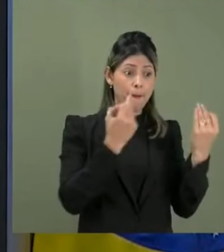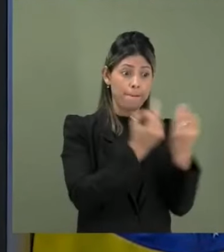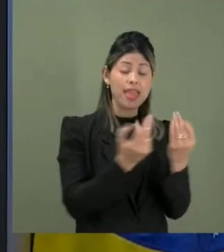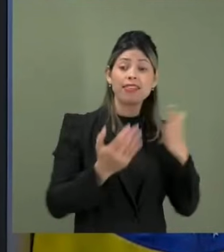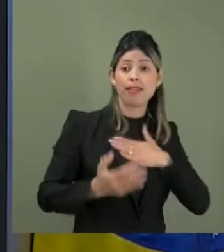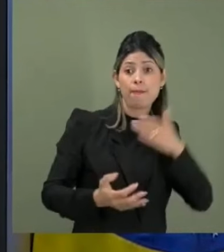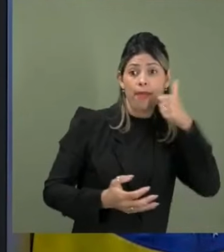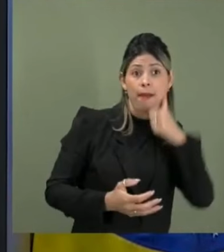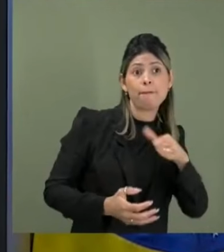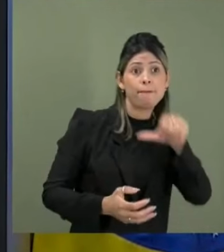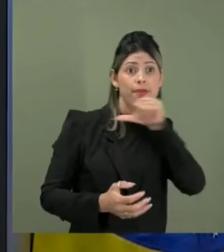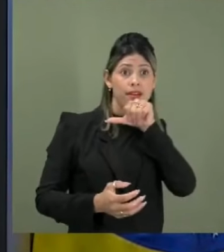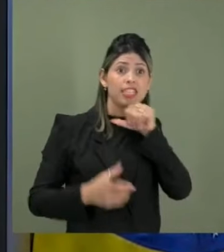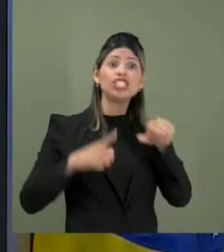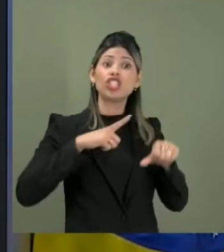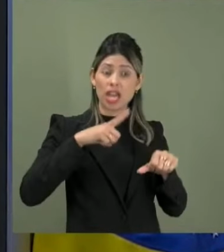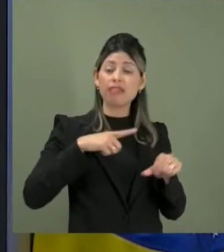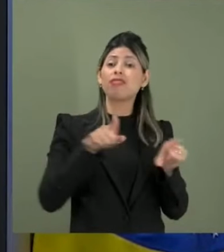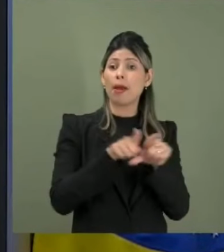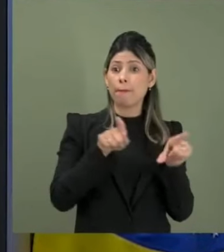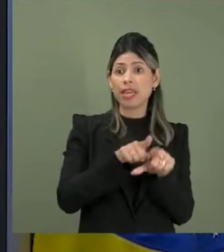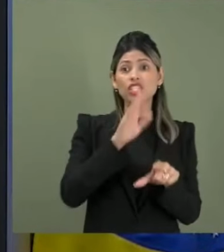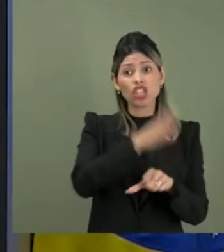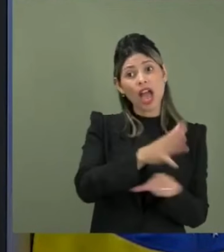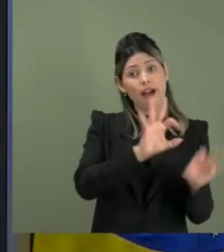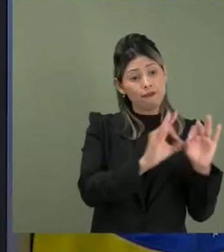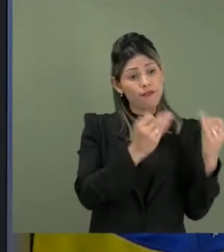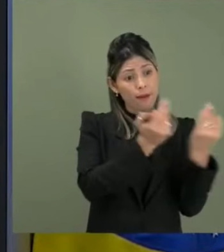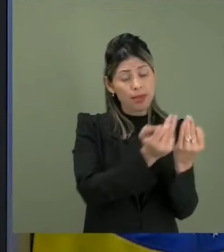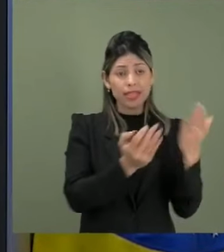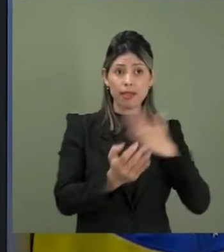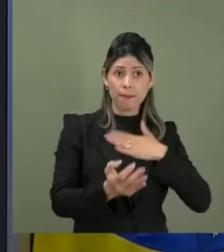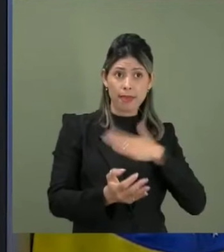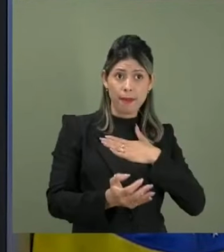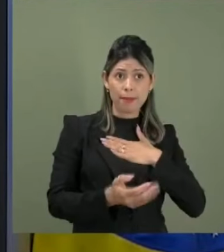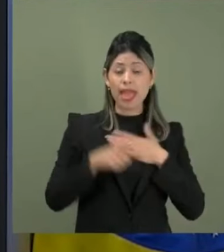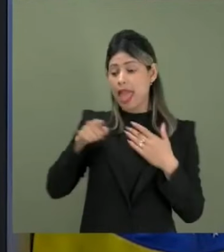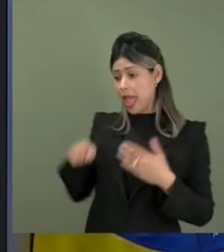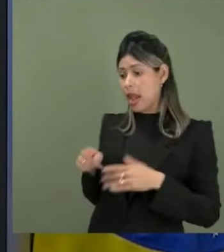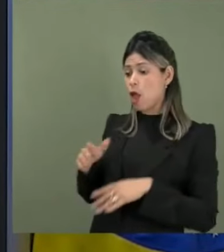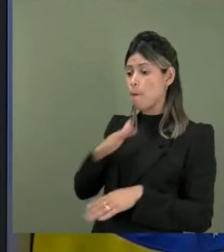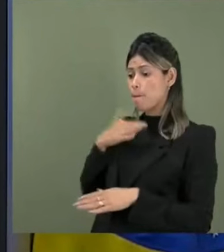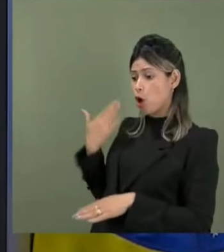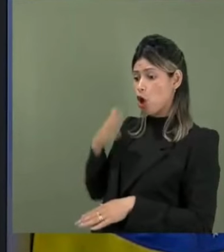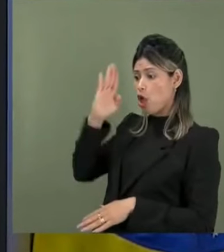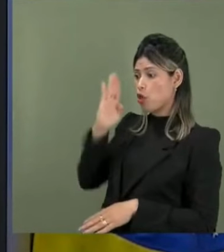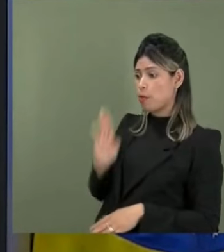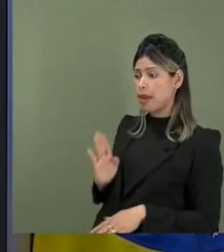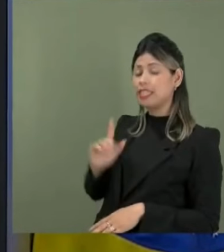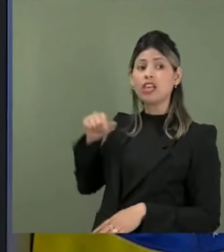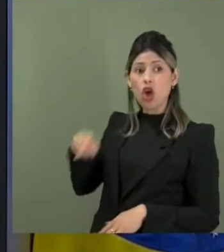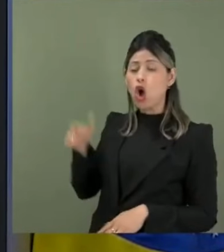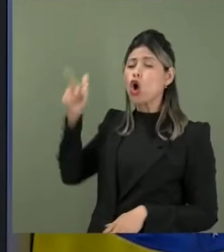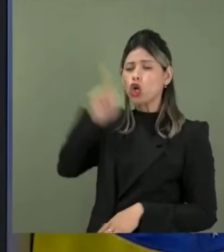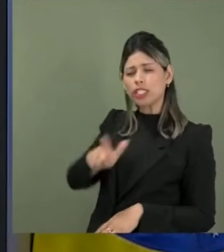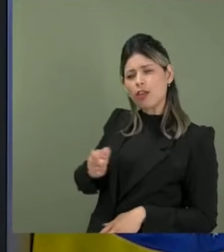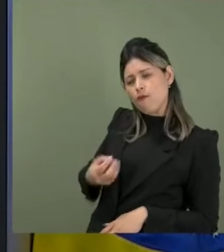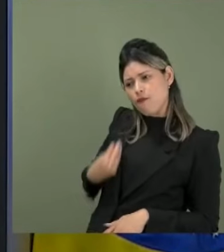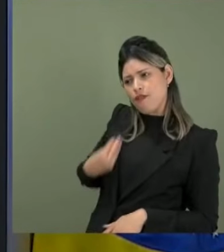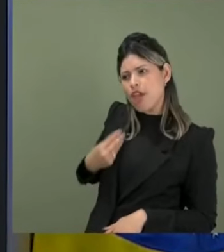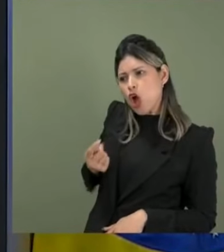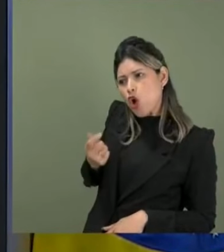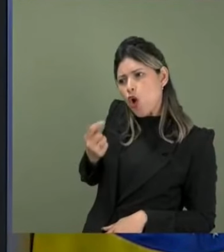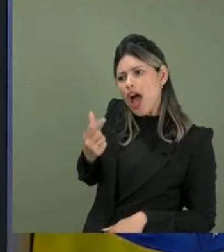do escritor Stefan Zweig, que morreu no Brasil, o nome dele também era Zweig, eles sobreviveram quase todos,